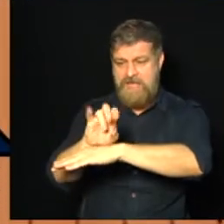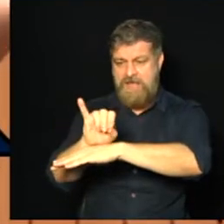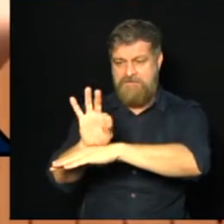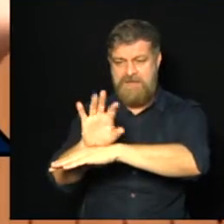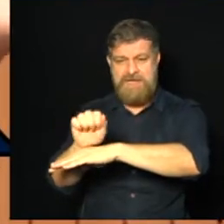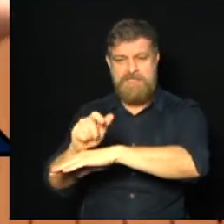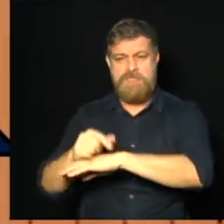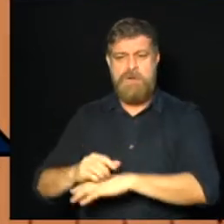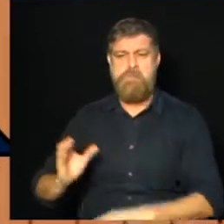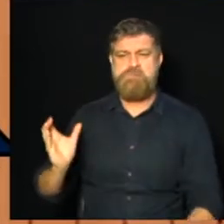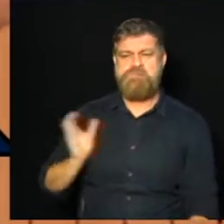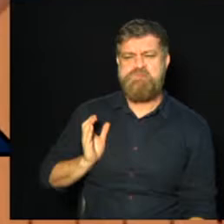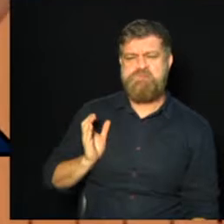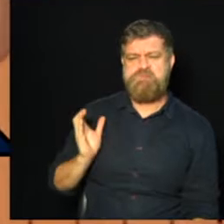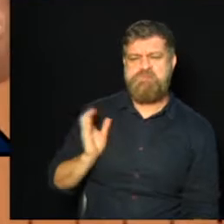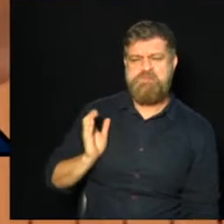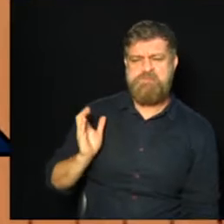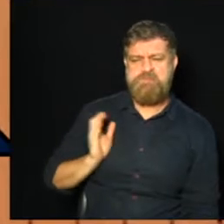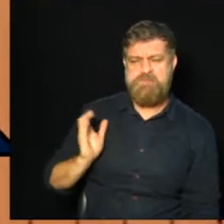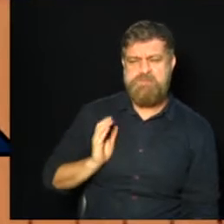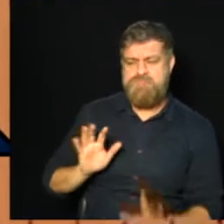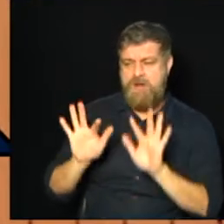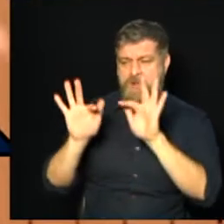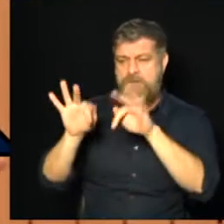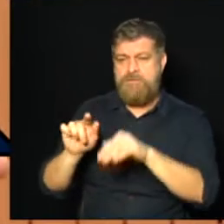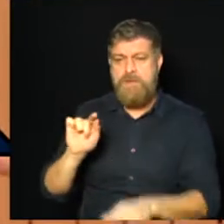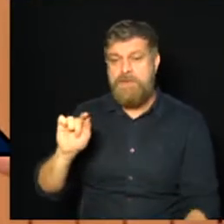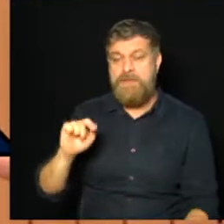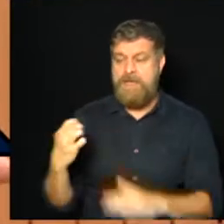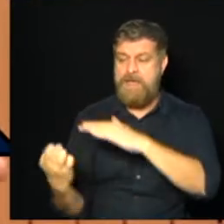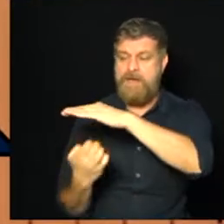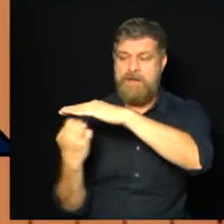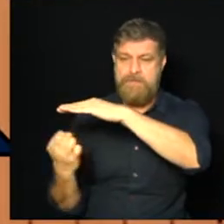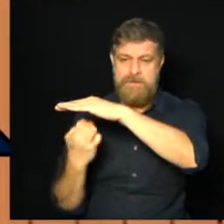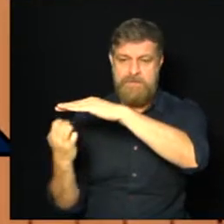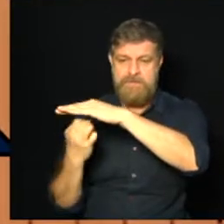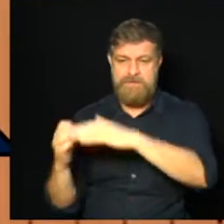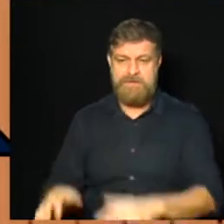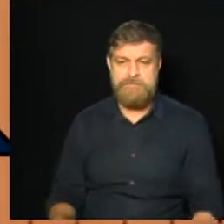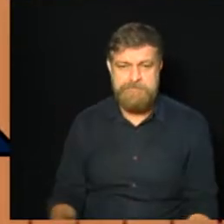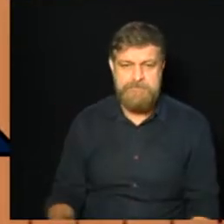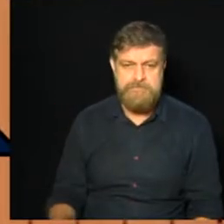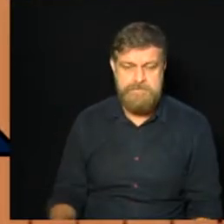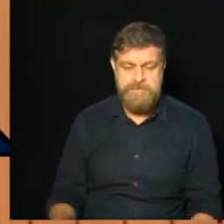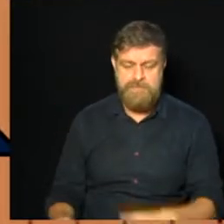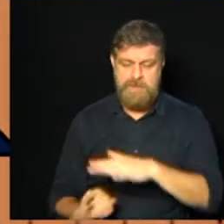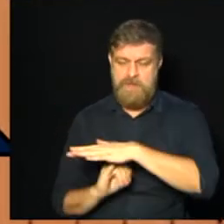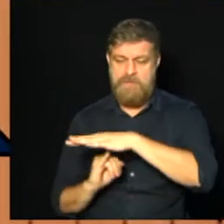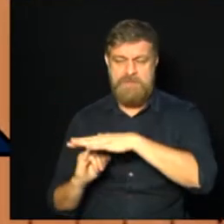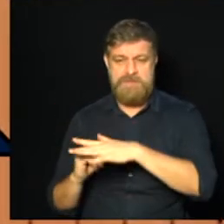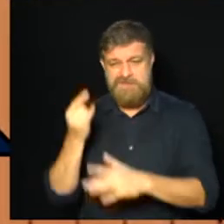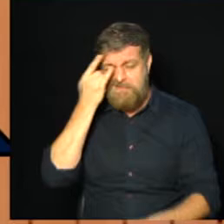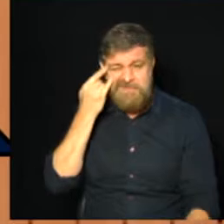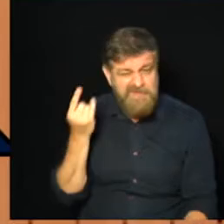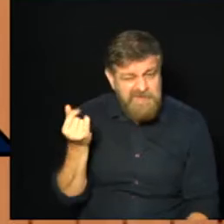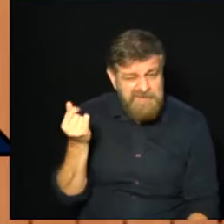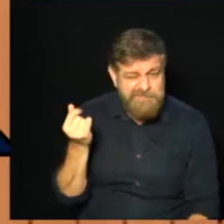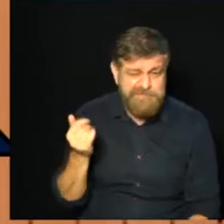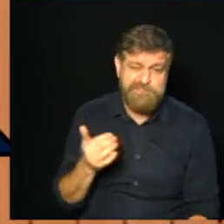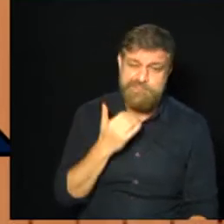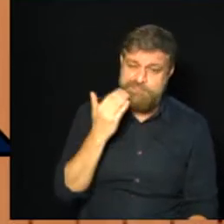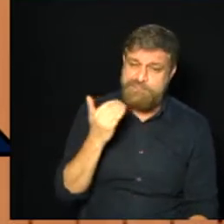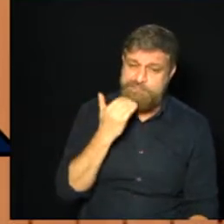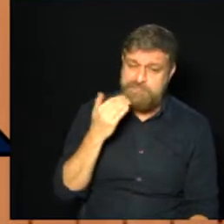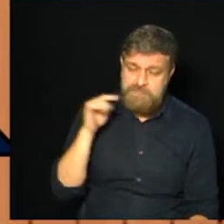salários altíssimos e que, no fim das contas, nem era uma empresa, nem era uma entidade sem fins lucrativos, mas era